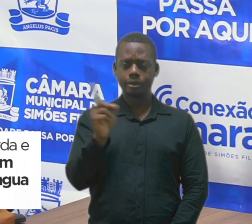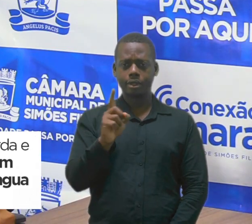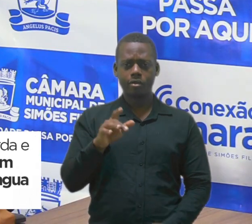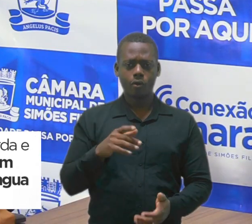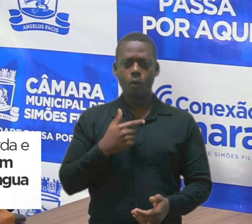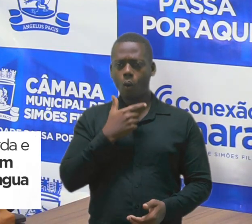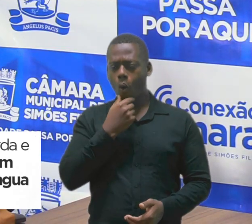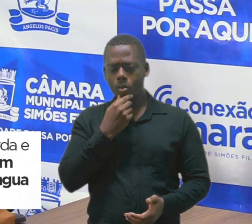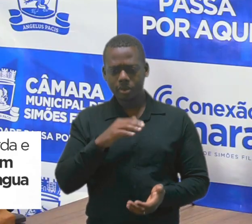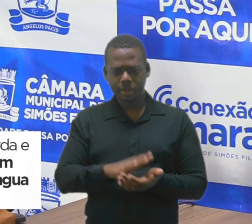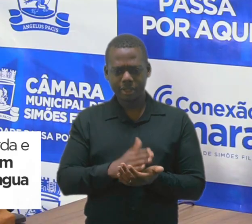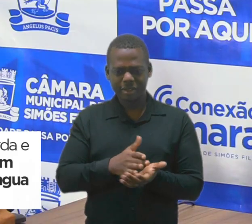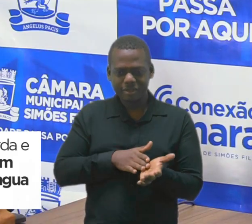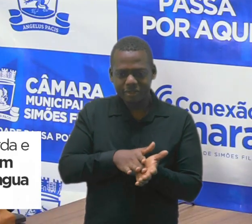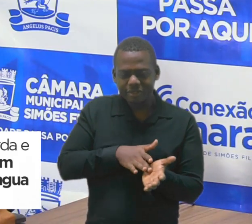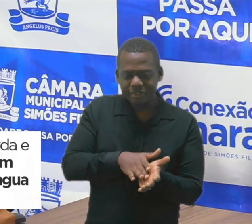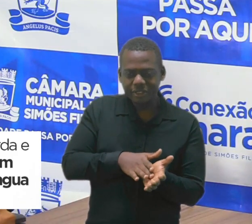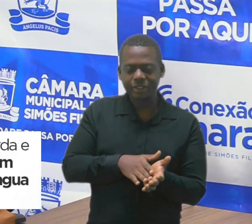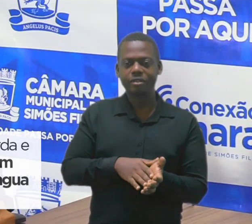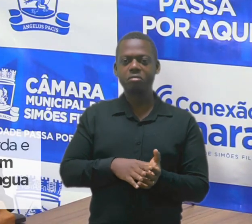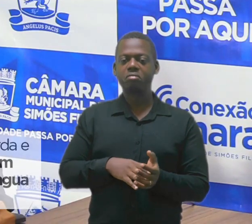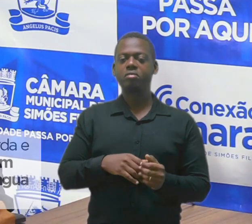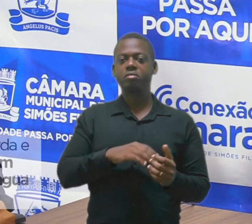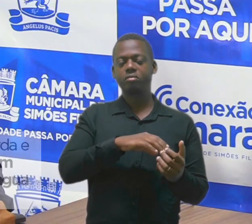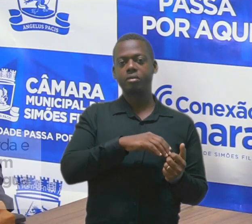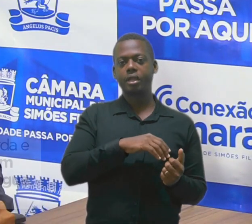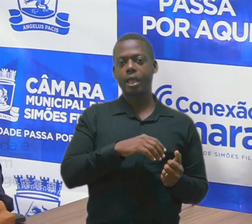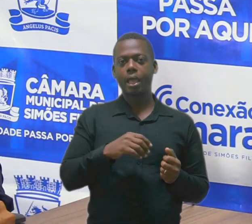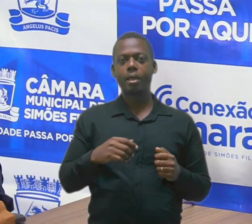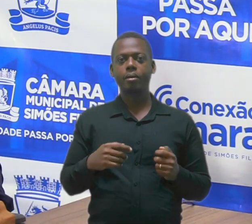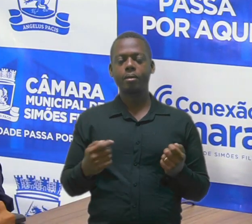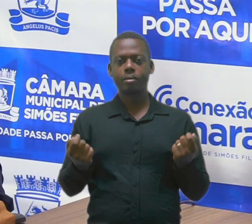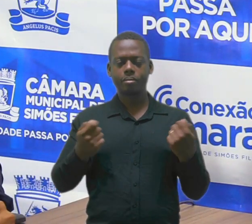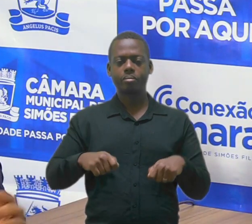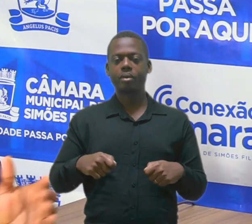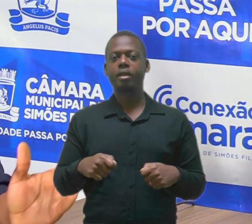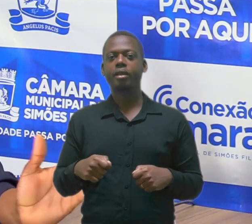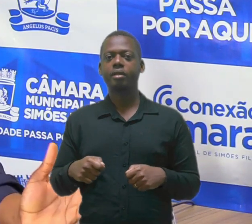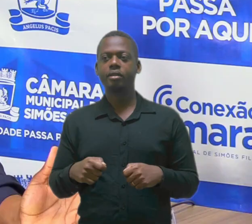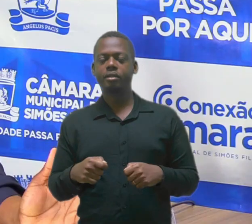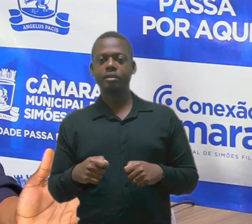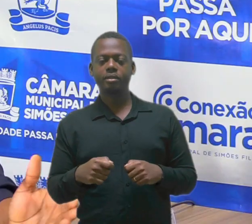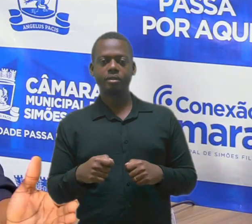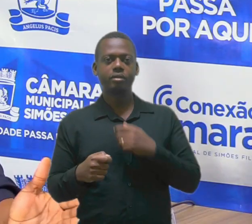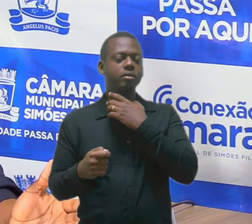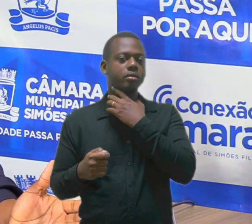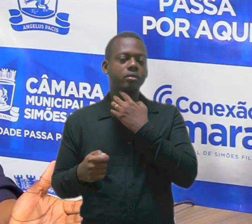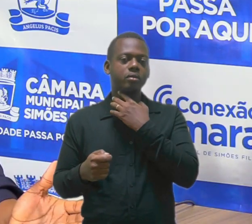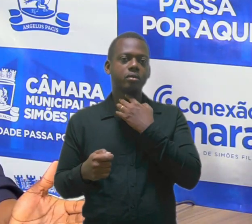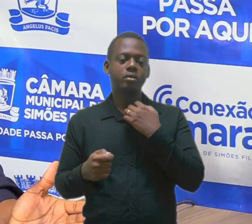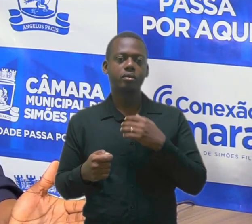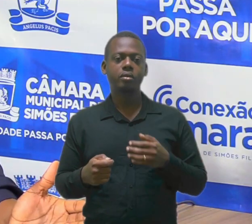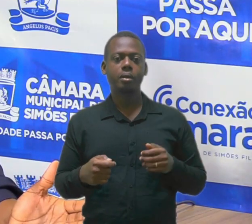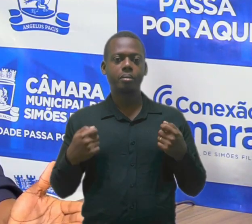me falou algo, gente, que é importante aqui citar, Tati, que em uma audiência onde tem duas partes, você precisa ser fiel no que